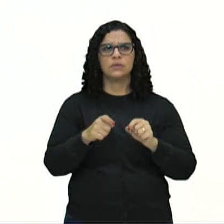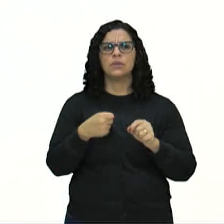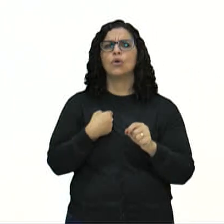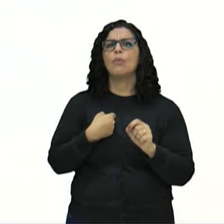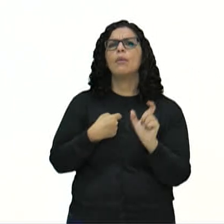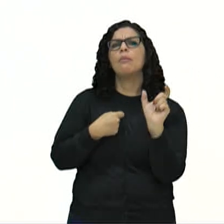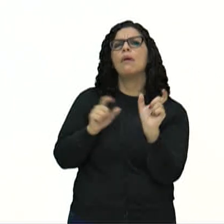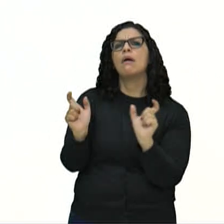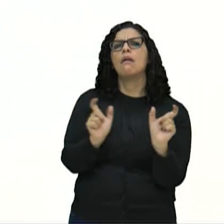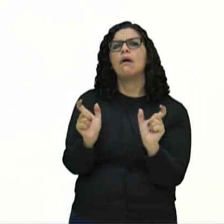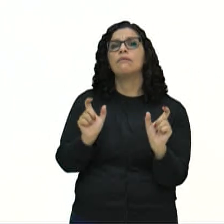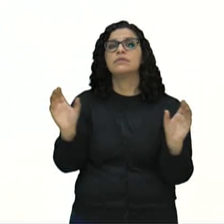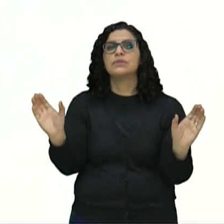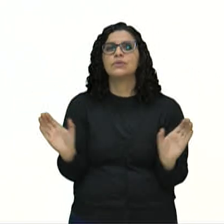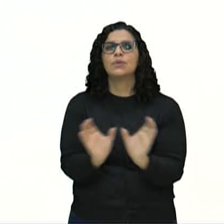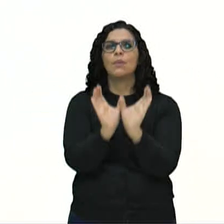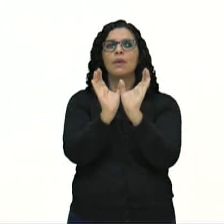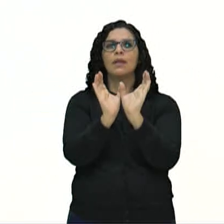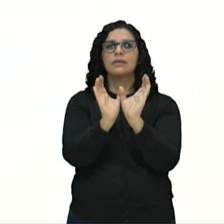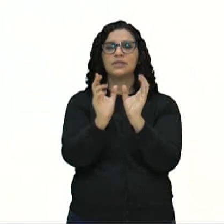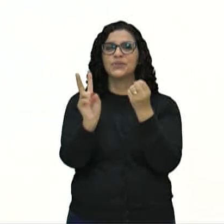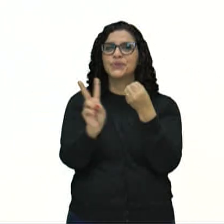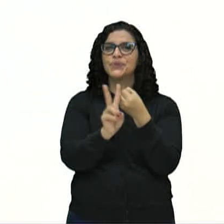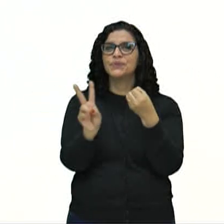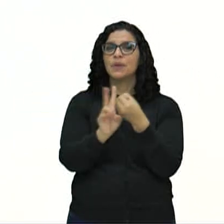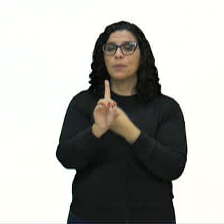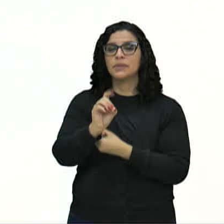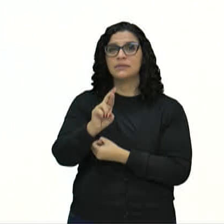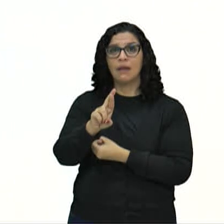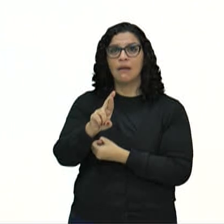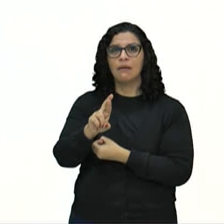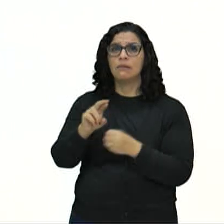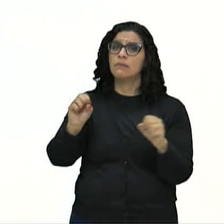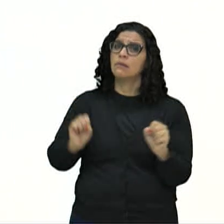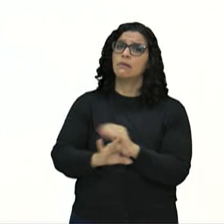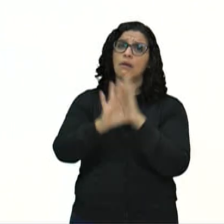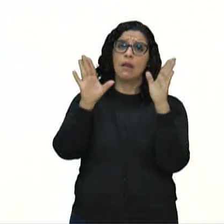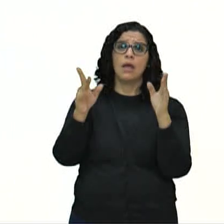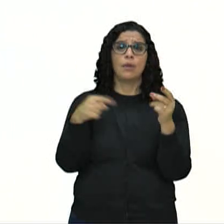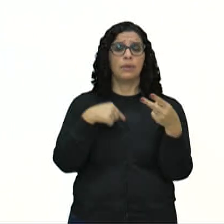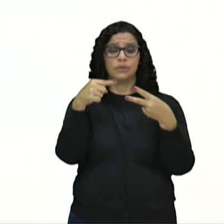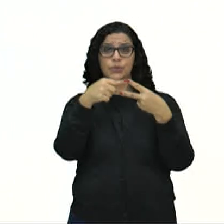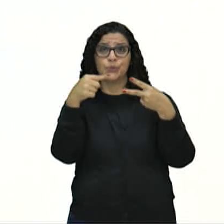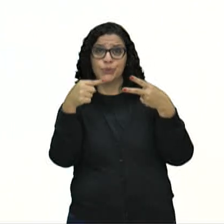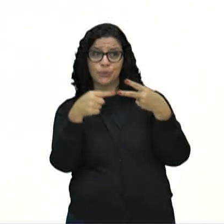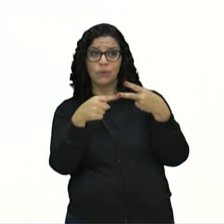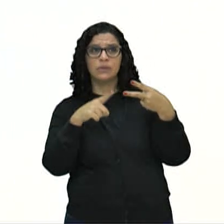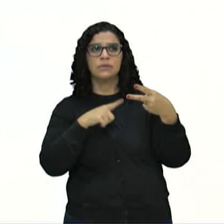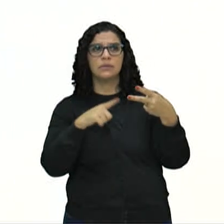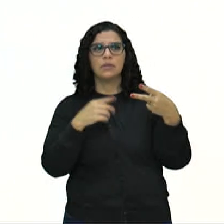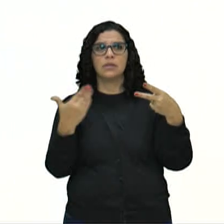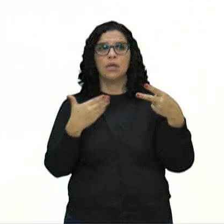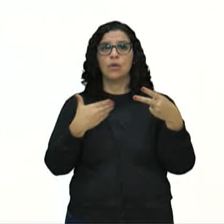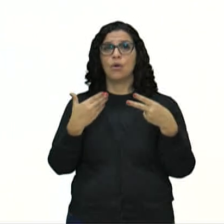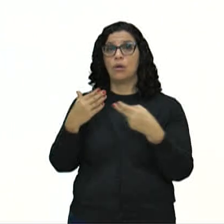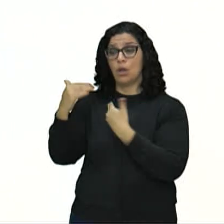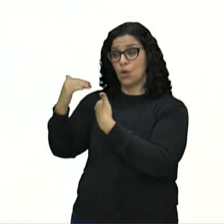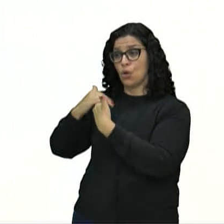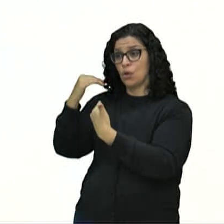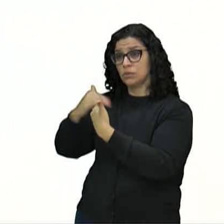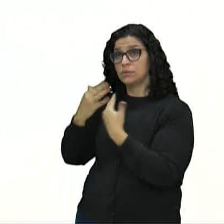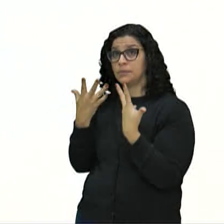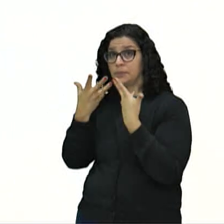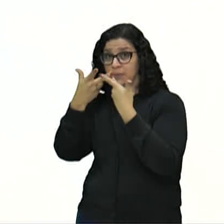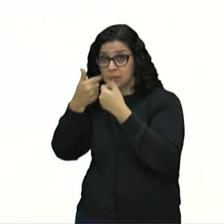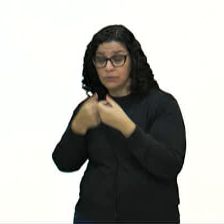que termos completa o verbo dar? É claro, são dois termos ali, excelentes